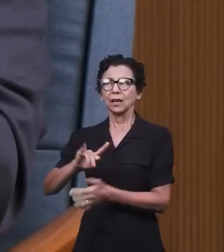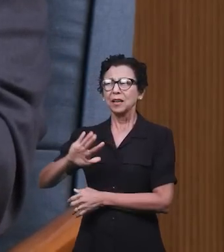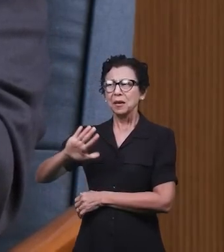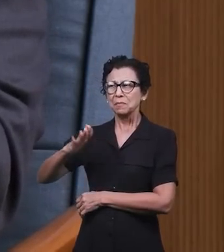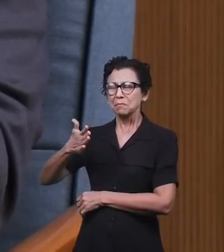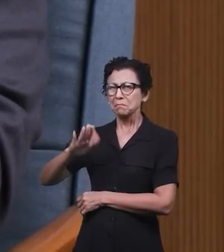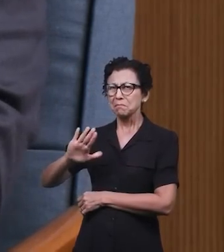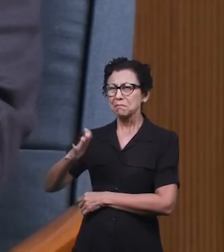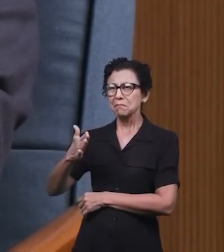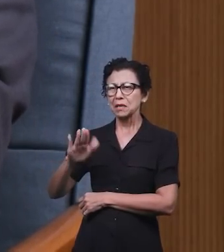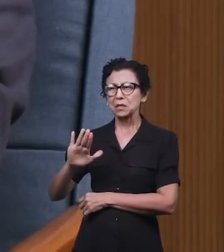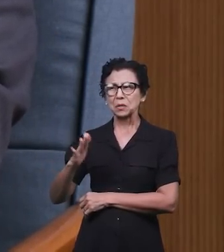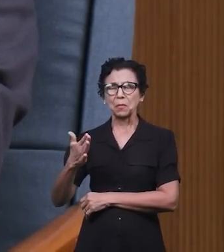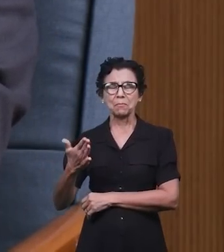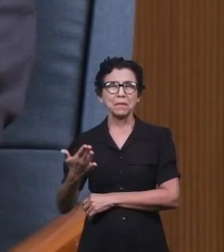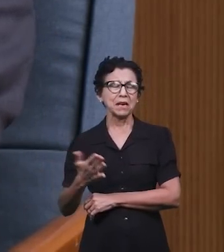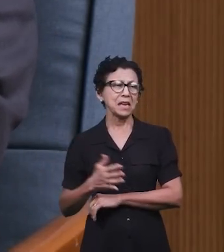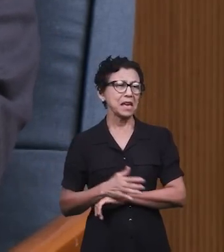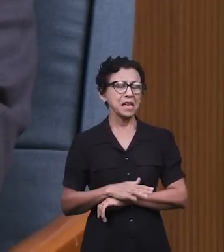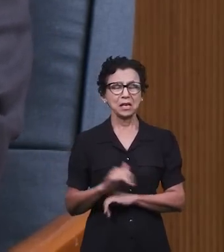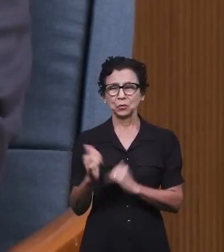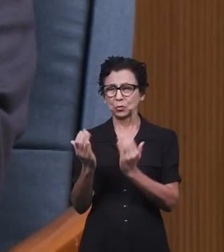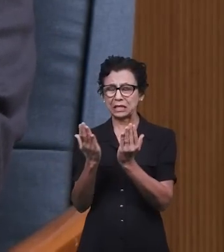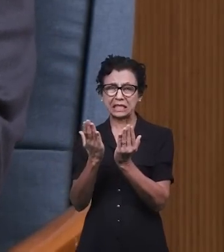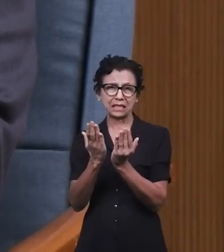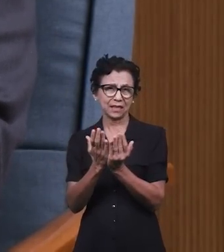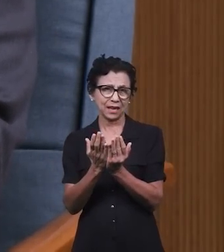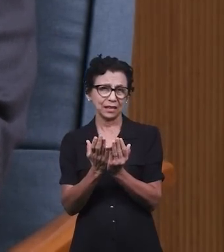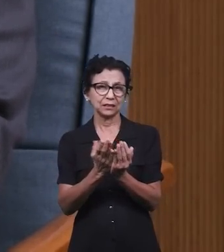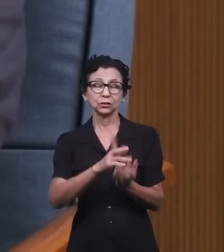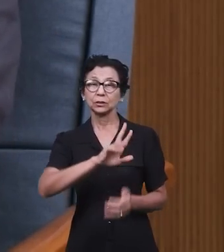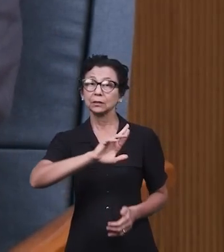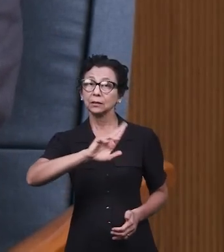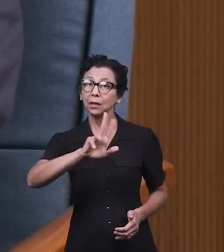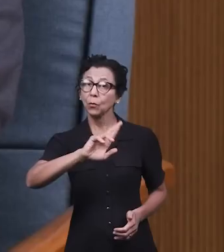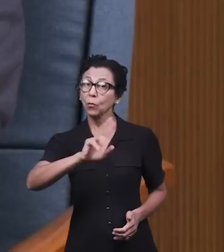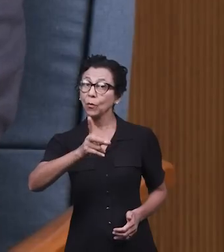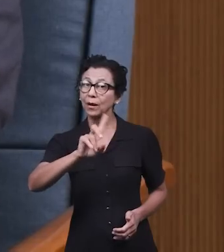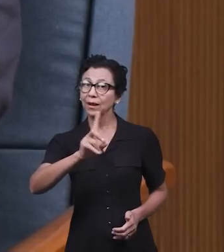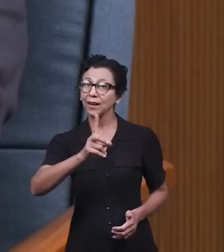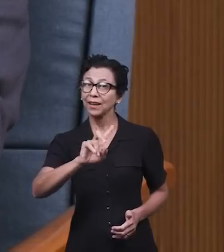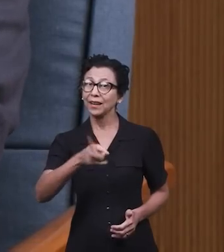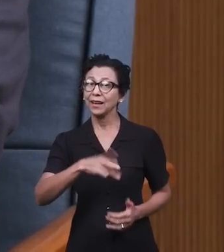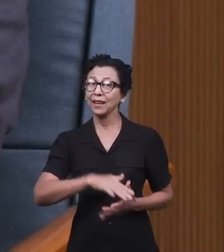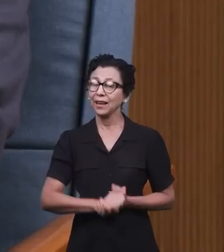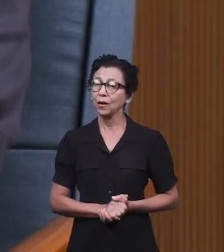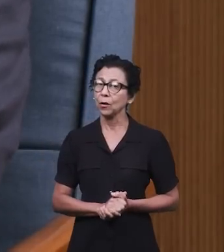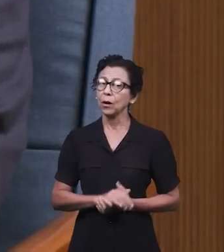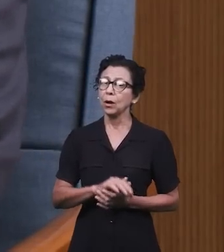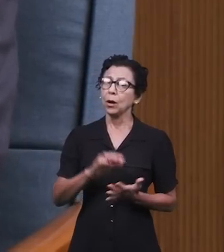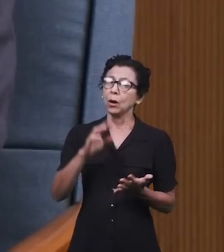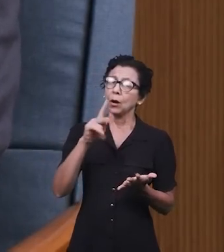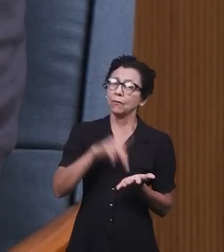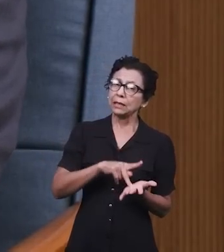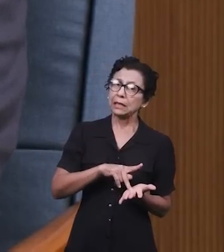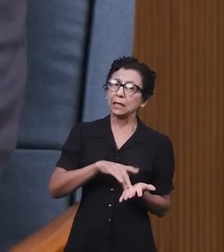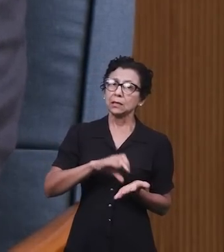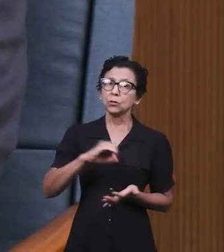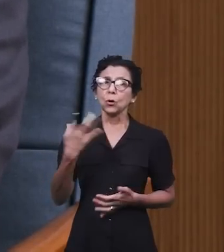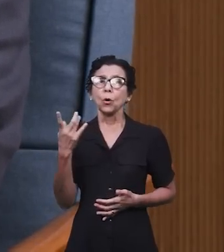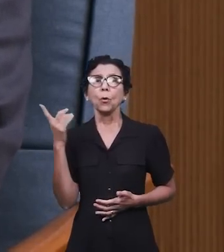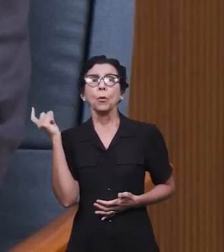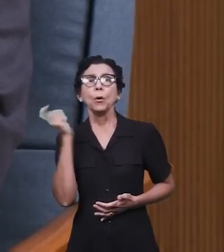termo, não existe um mais ou menos crente, porque assim é a mentira ou a